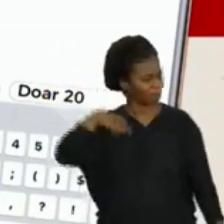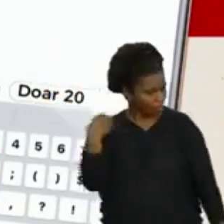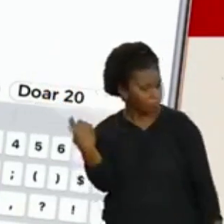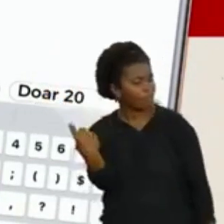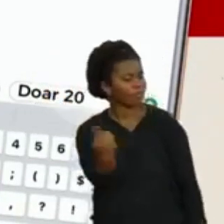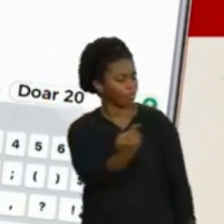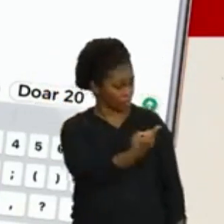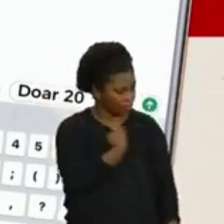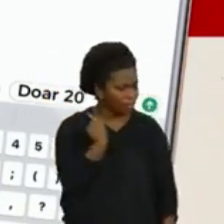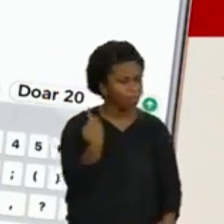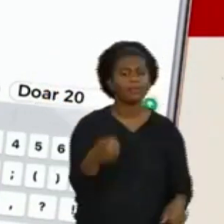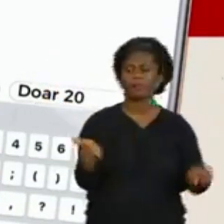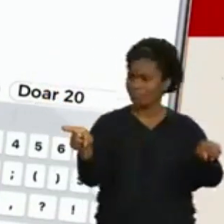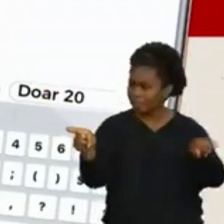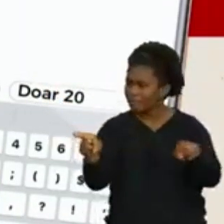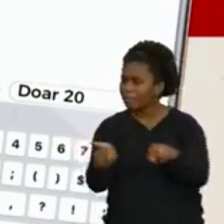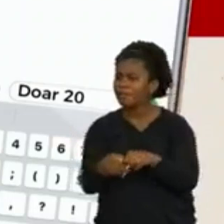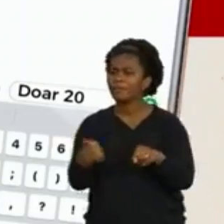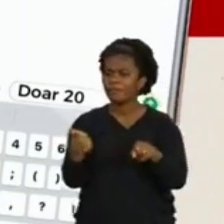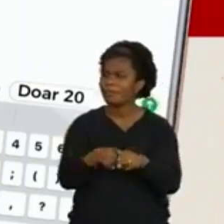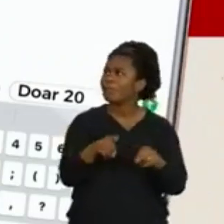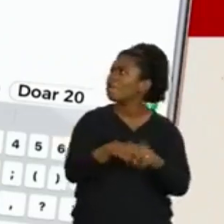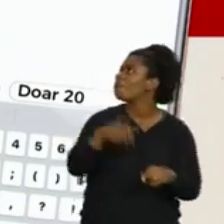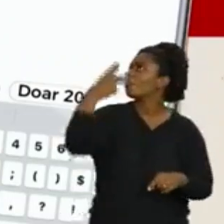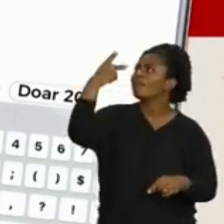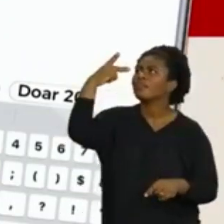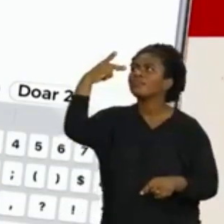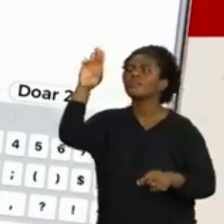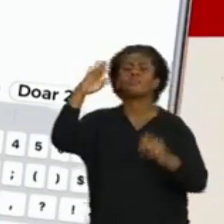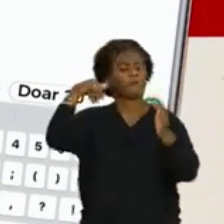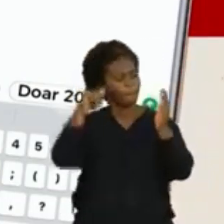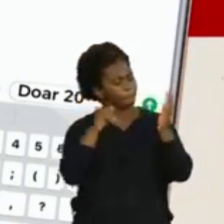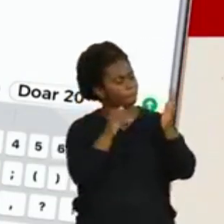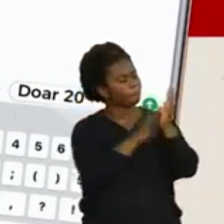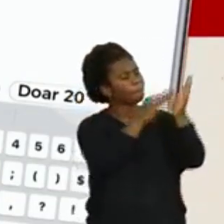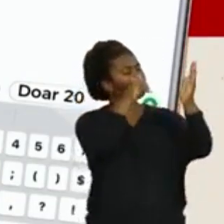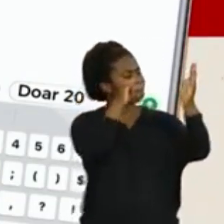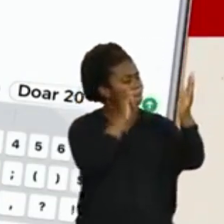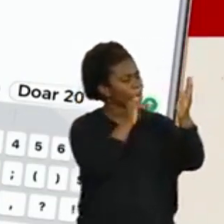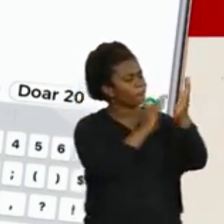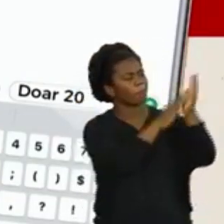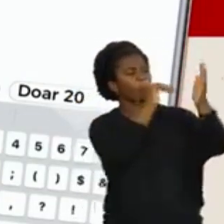Nós também, para teu louvor,